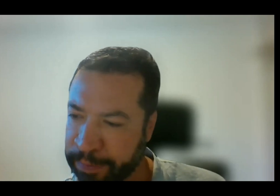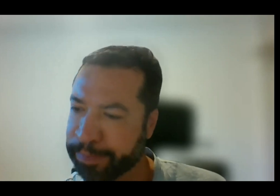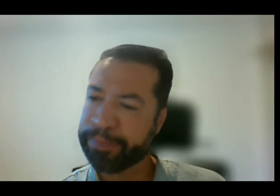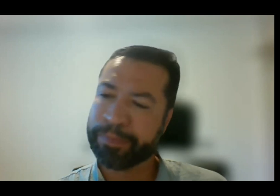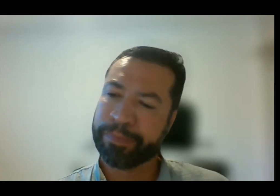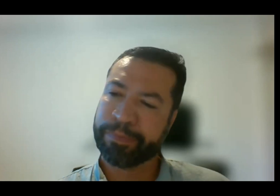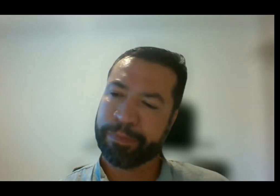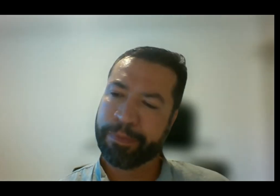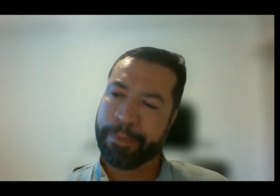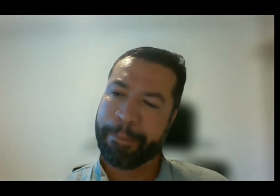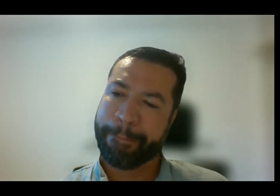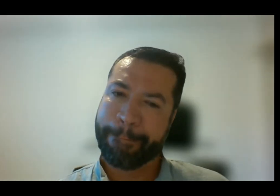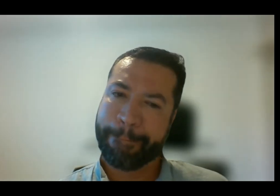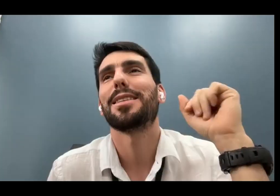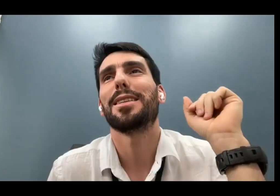sentido?